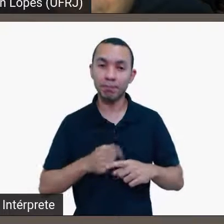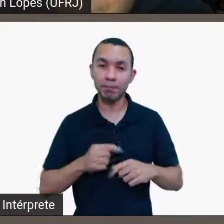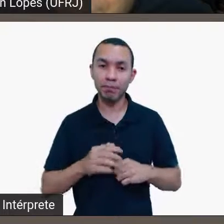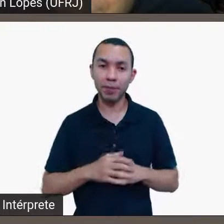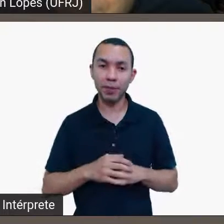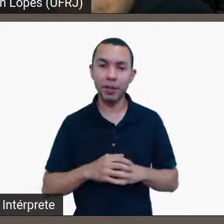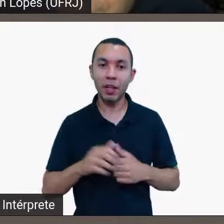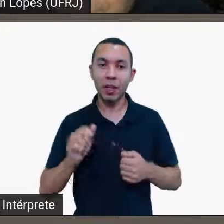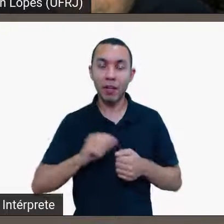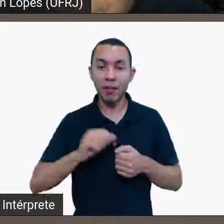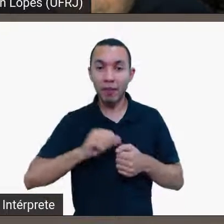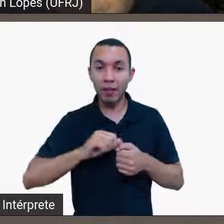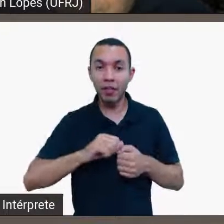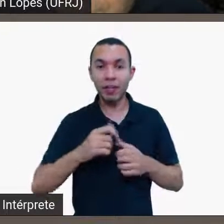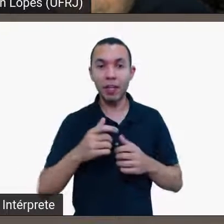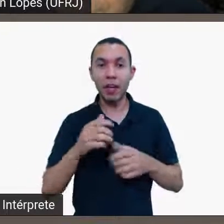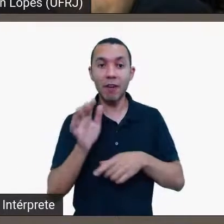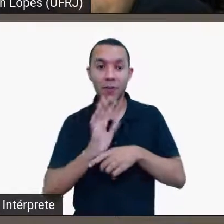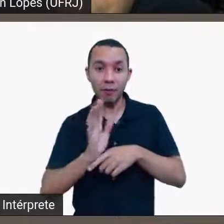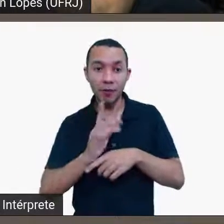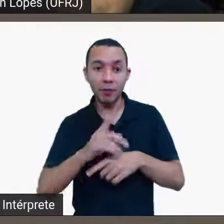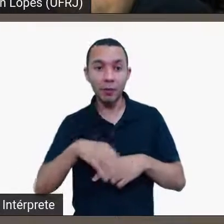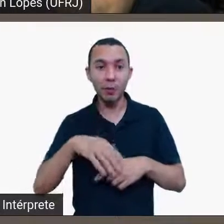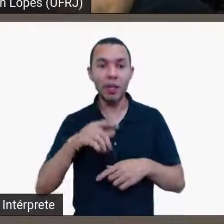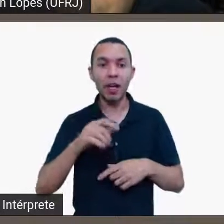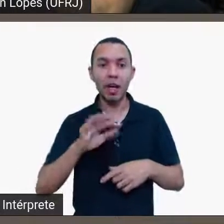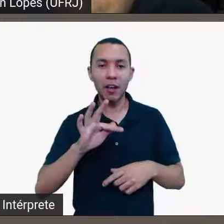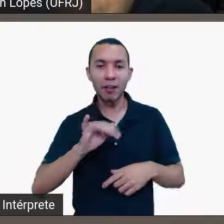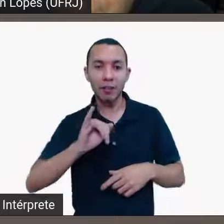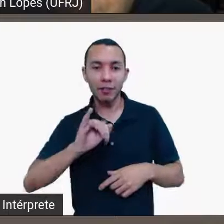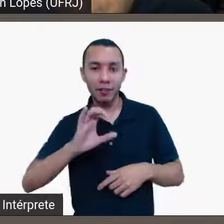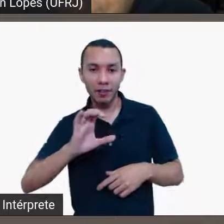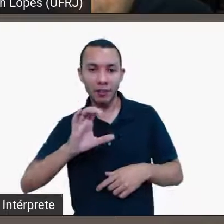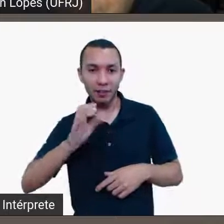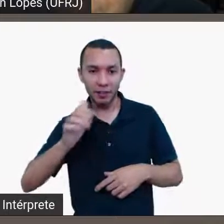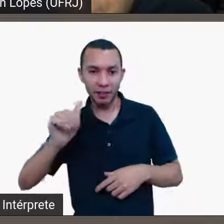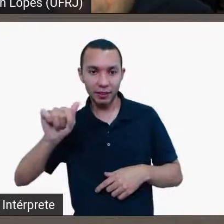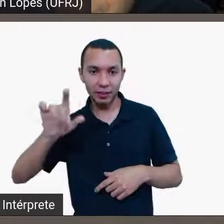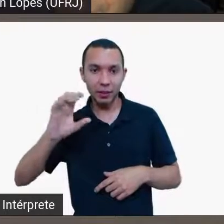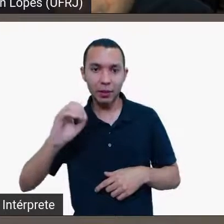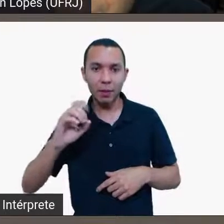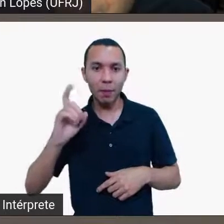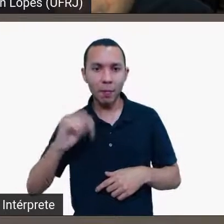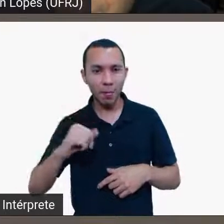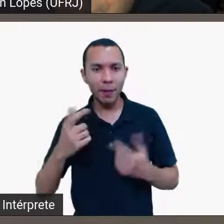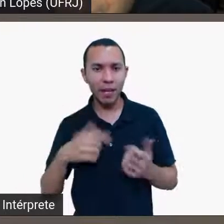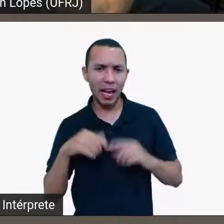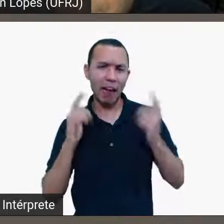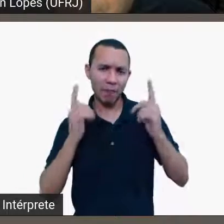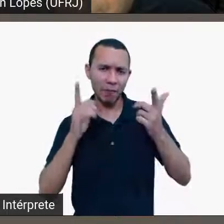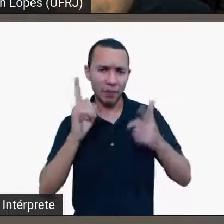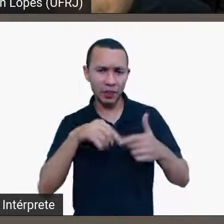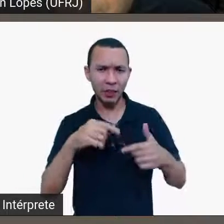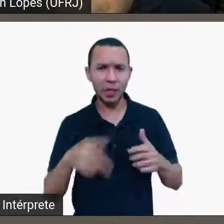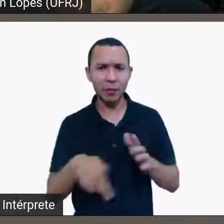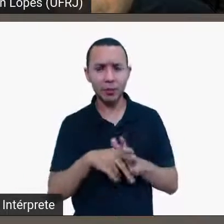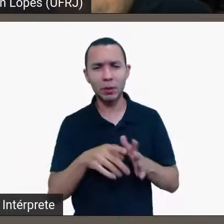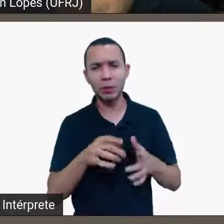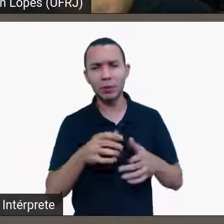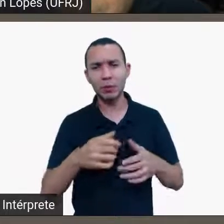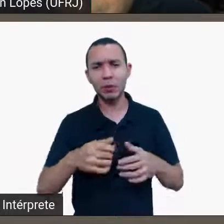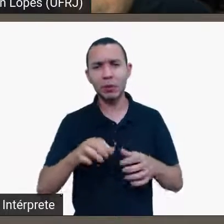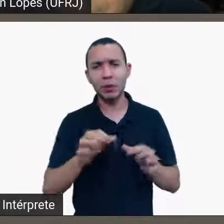de filmes de ficção mesmo, eles eram sempre uma aventura, e mesmo os documentários de longa-metragem, o